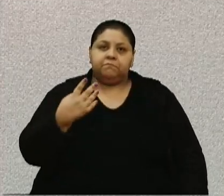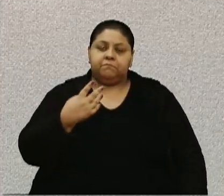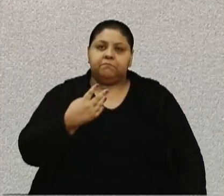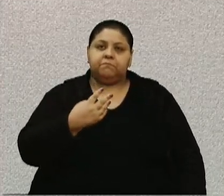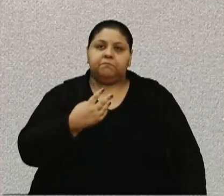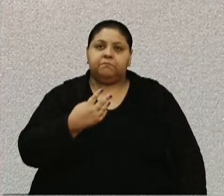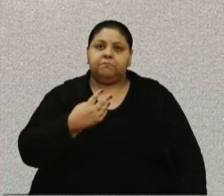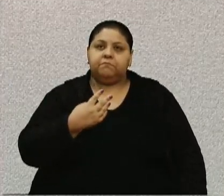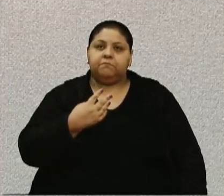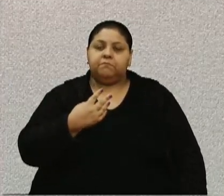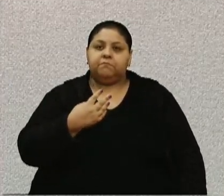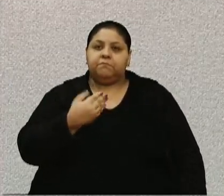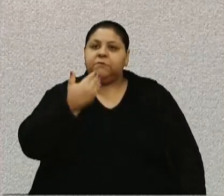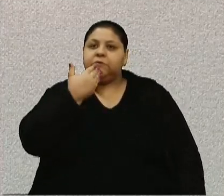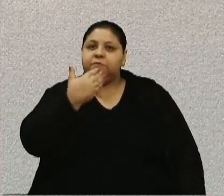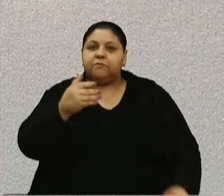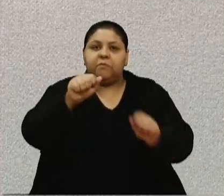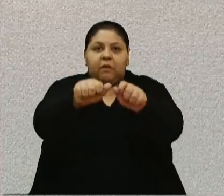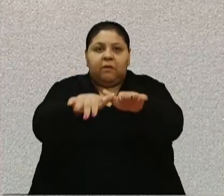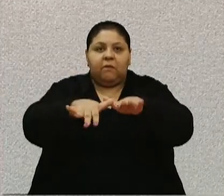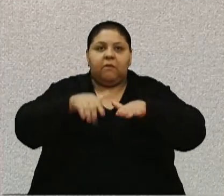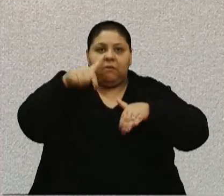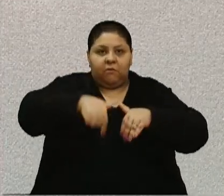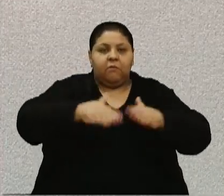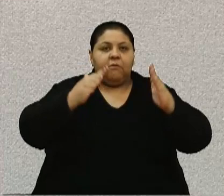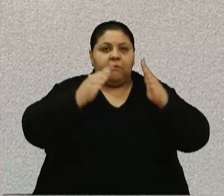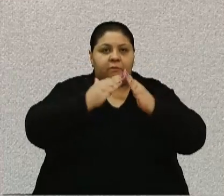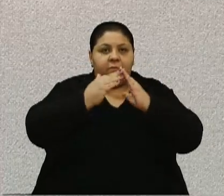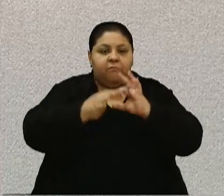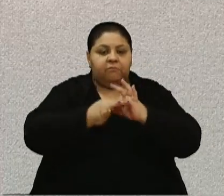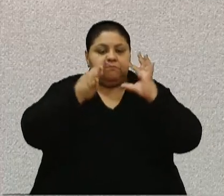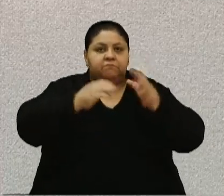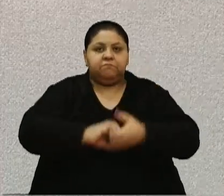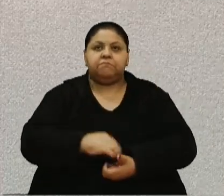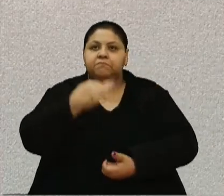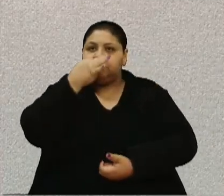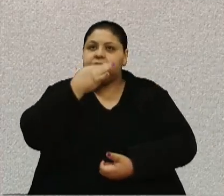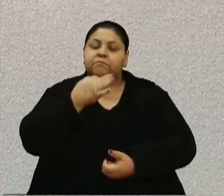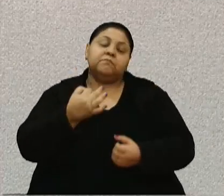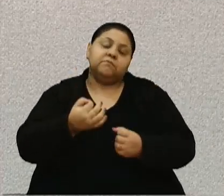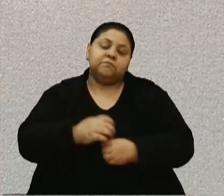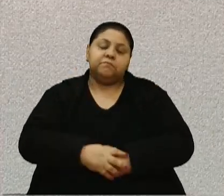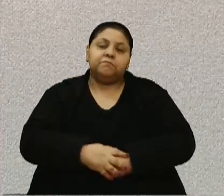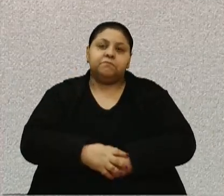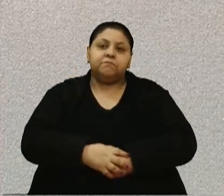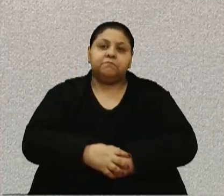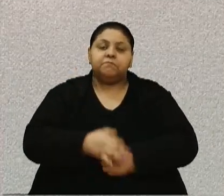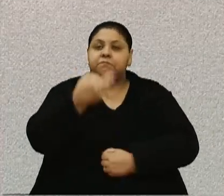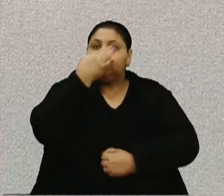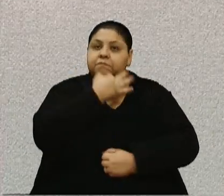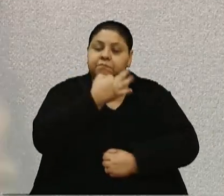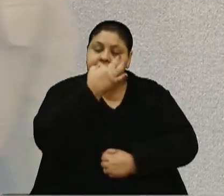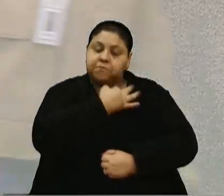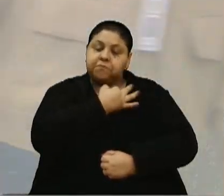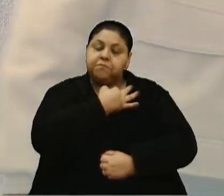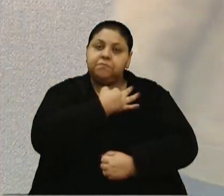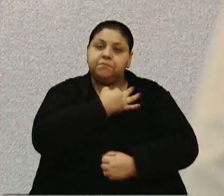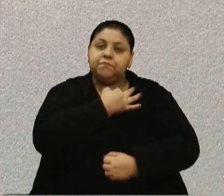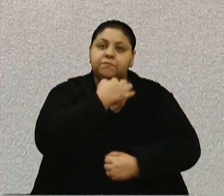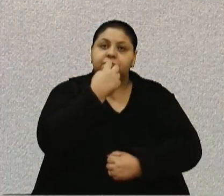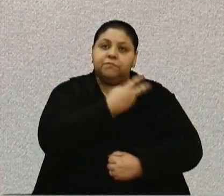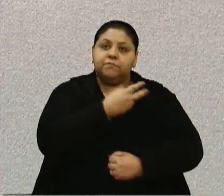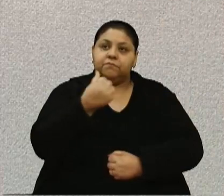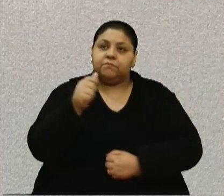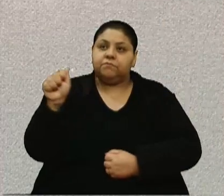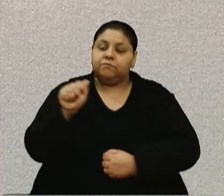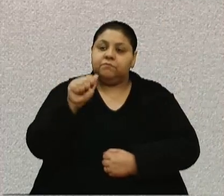182/2024, remetendo ao soberano plenário desta Casa a sua deliberação. É o parecer, salvo o melhor juízo, Caxias do Sul, 26